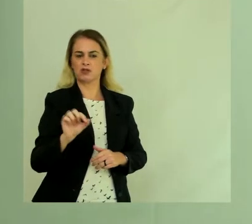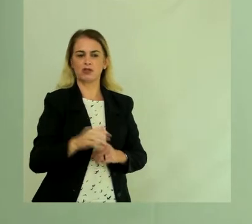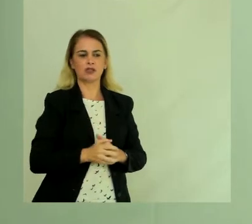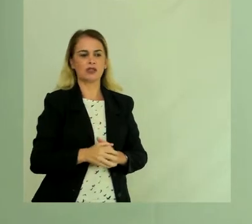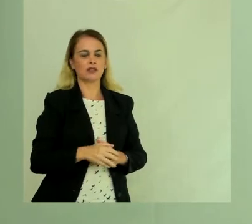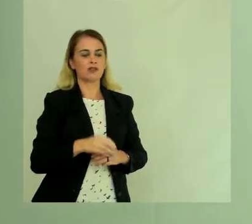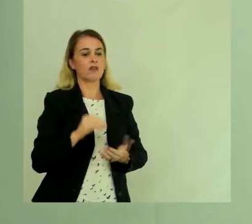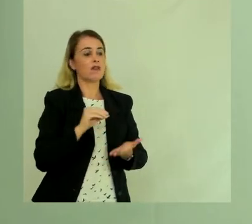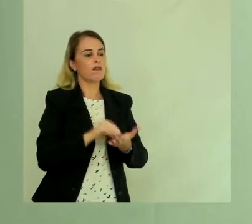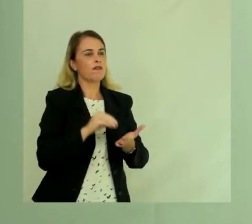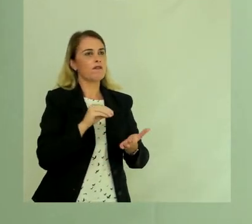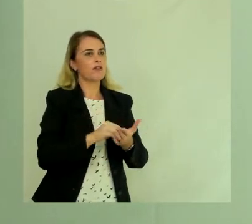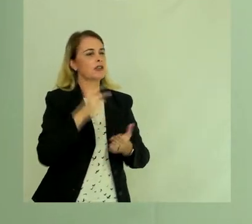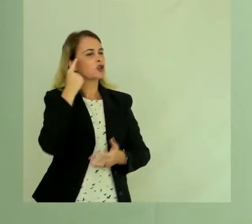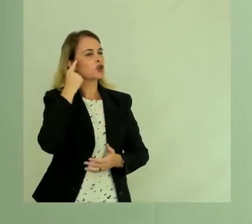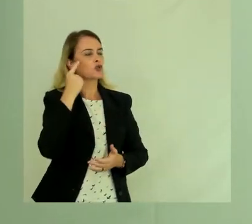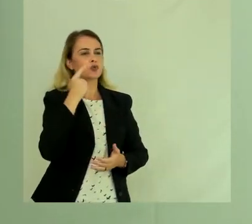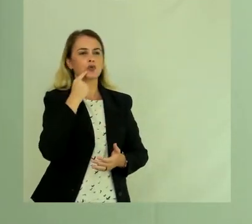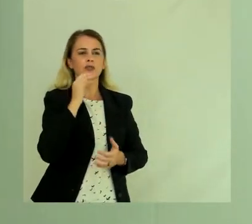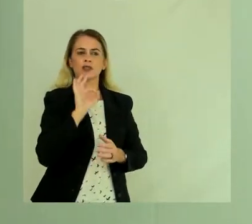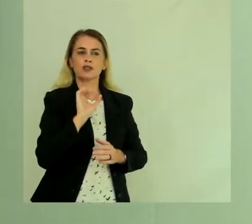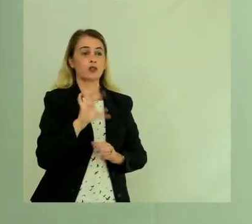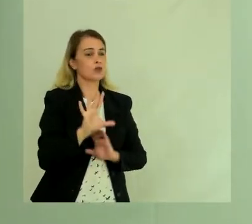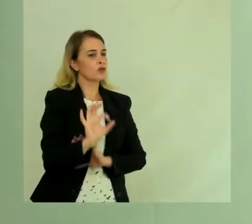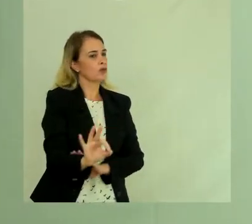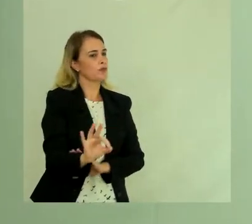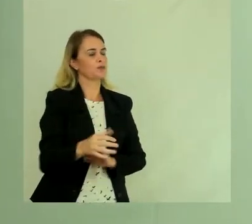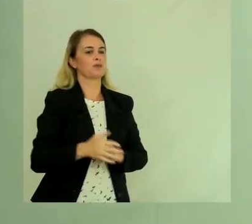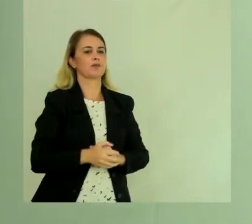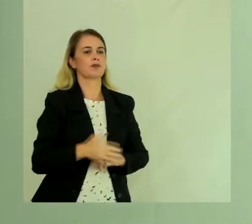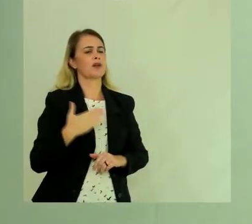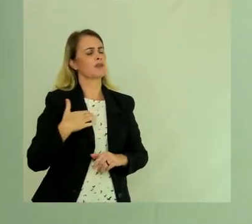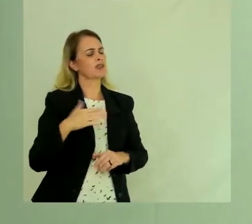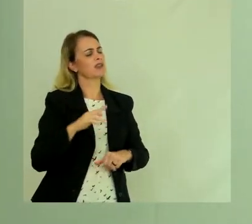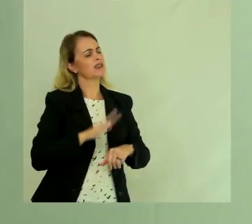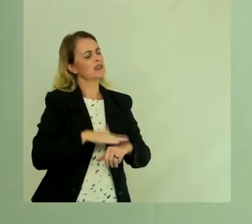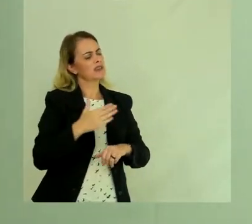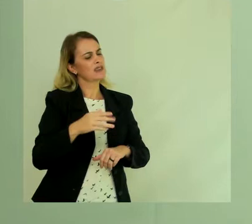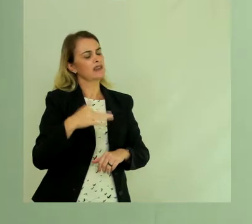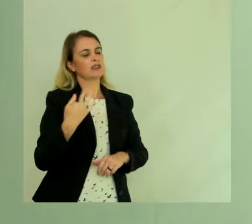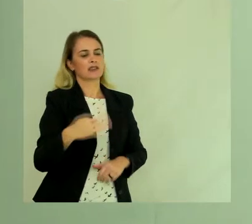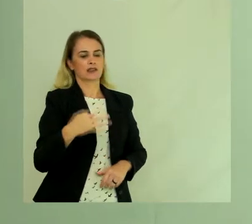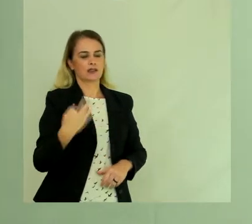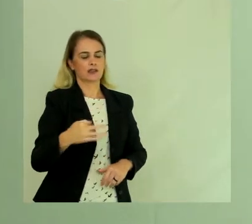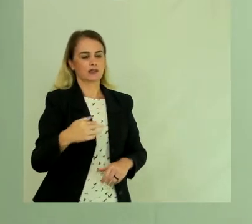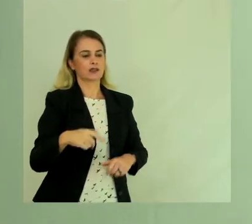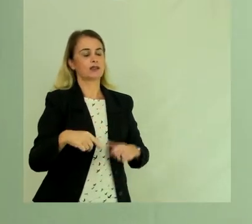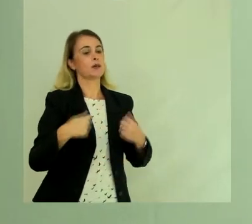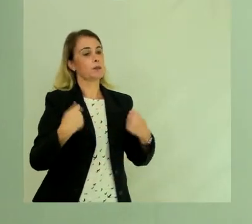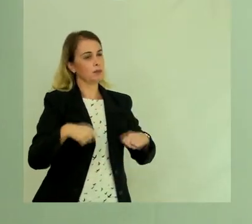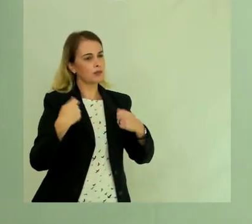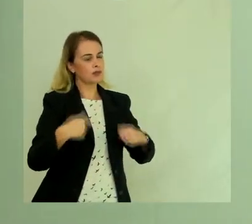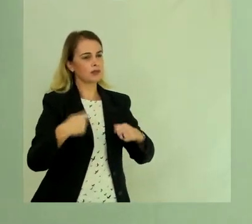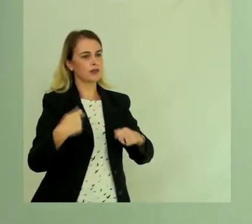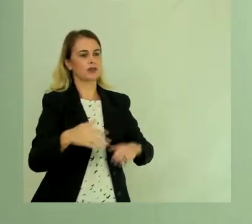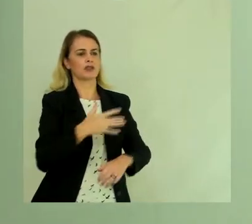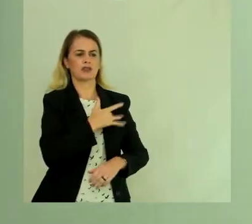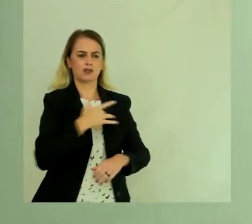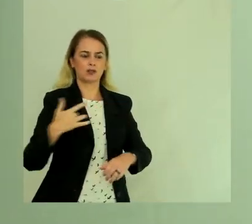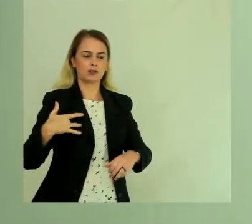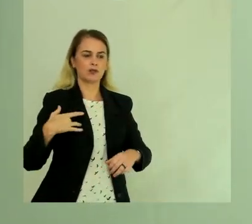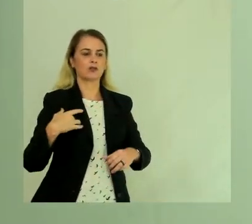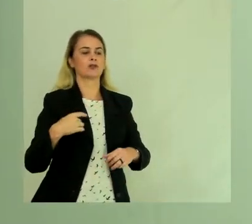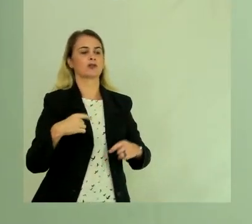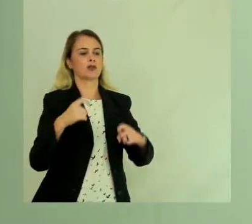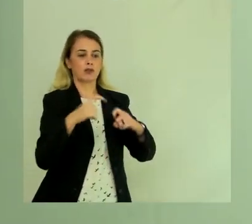essa deficiência que é a falta da audição. Mas ele sente dor, ele precisa de tratamento médico, né? E muitas